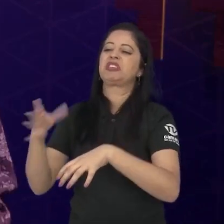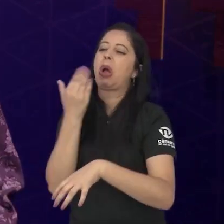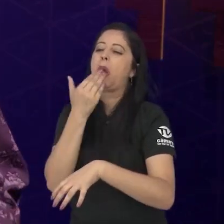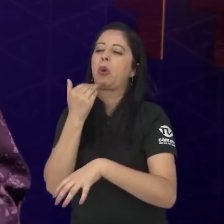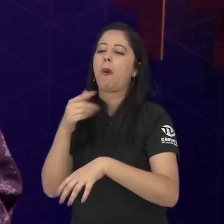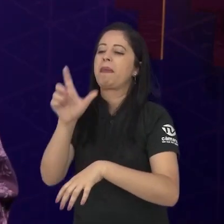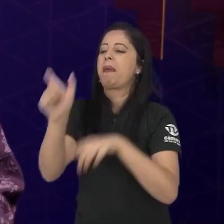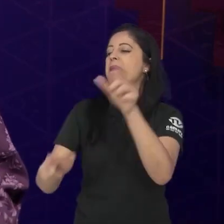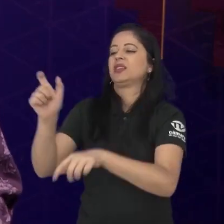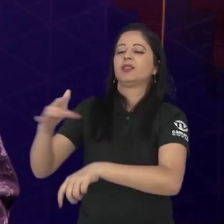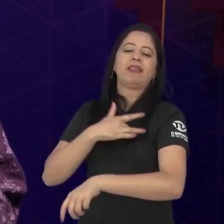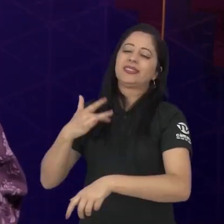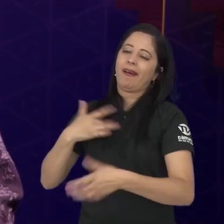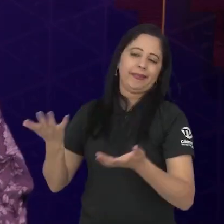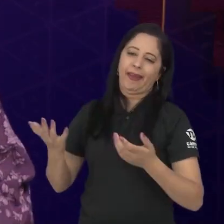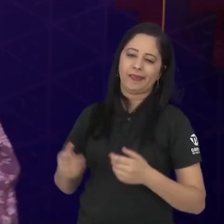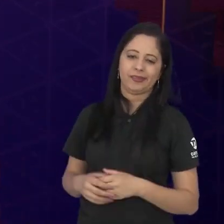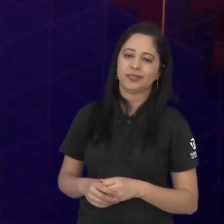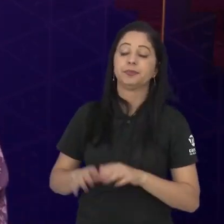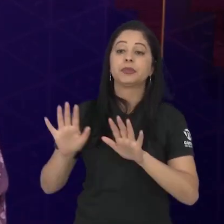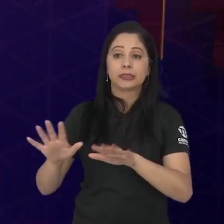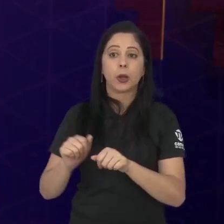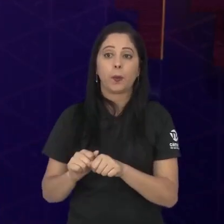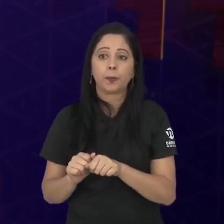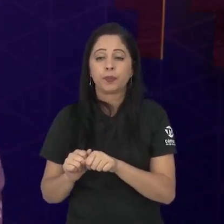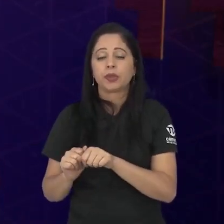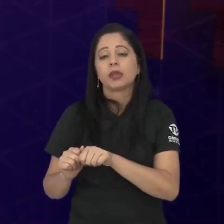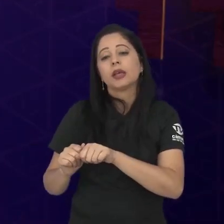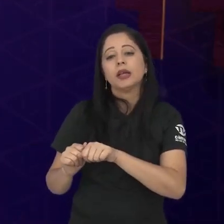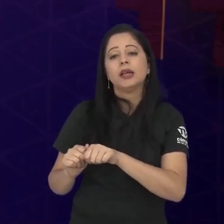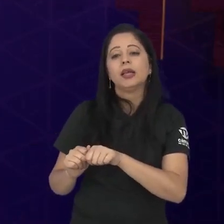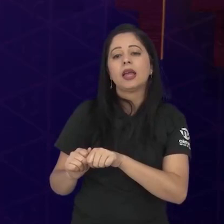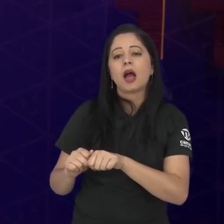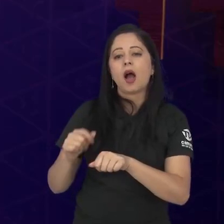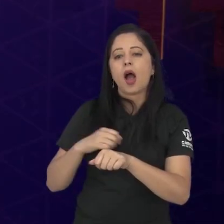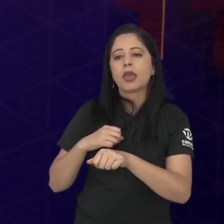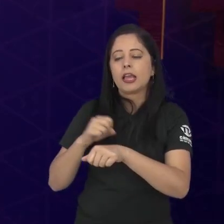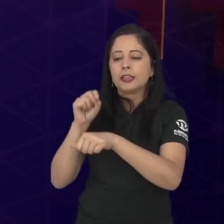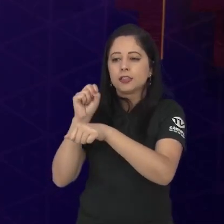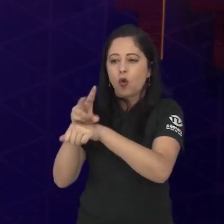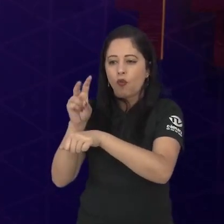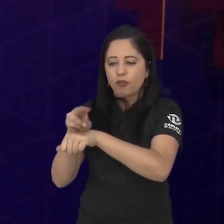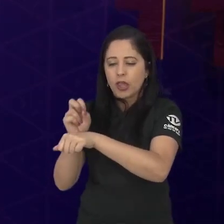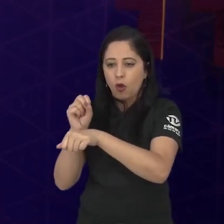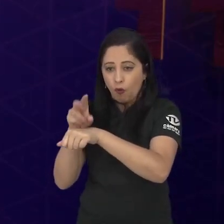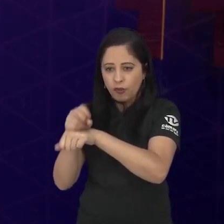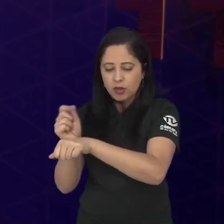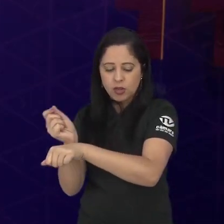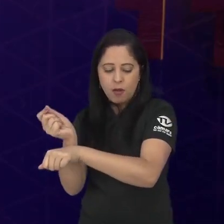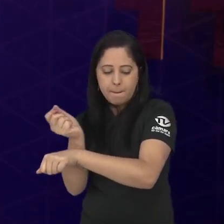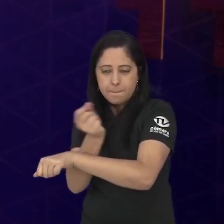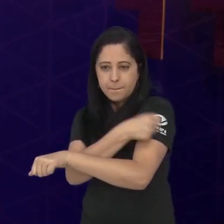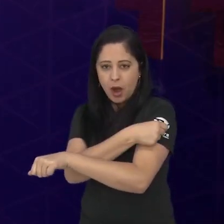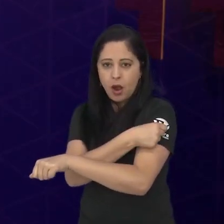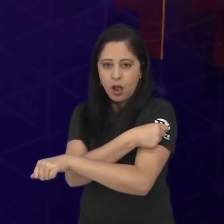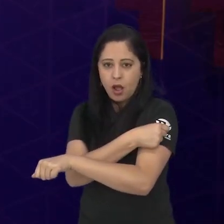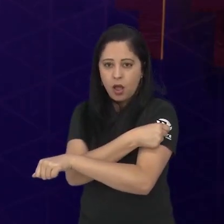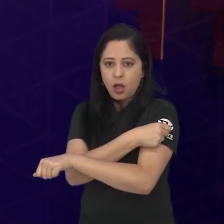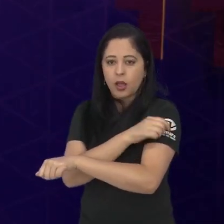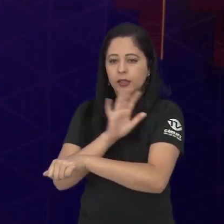eles conseguem, enfim, aplicar um vírus atenuado, como se fosse uma vacina, e